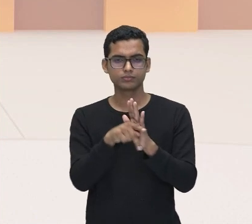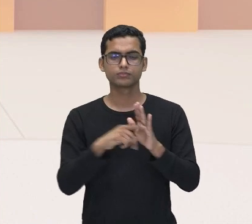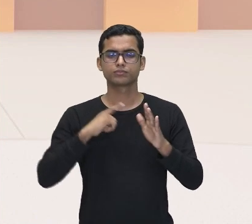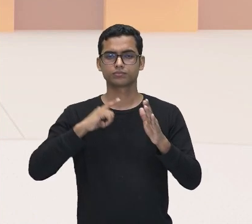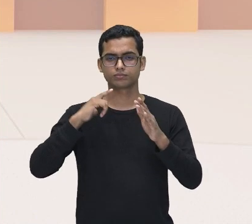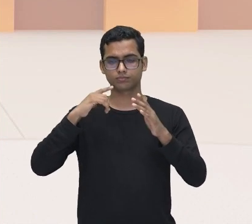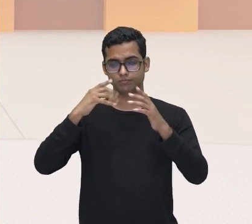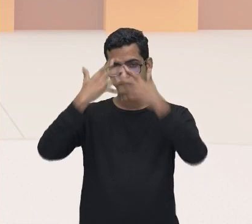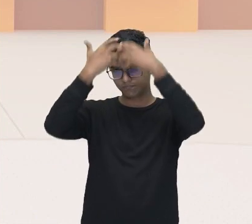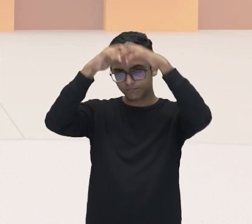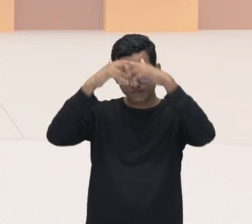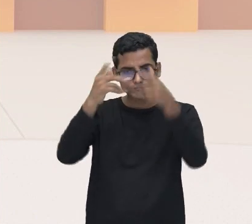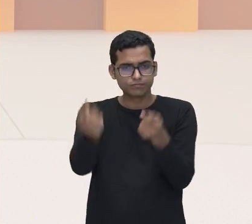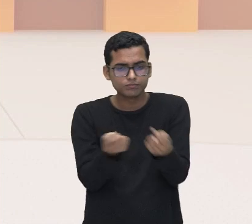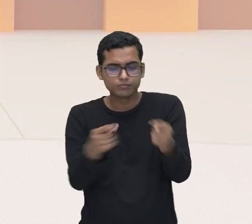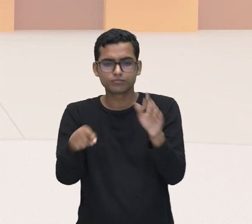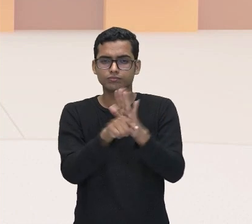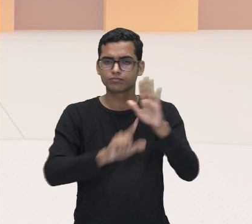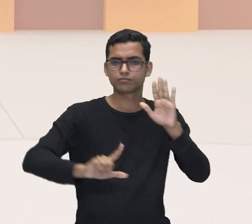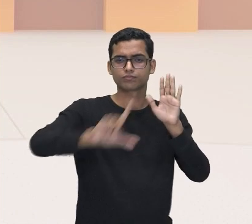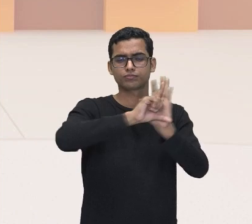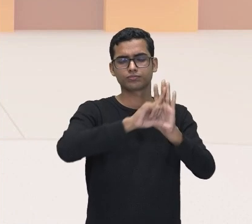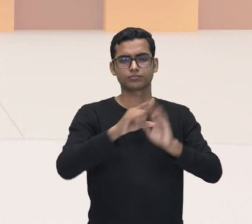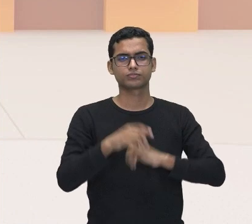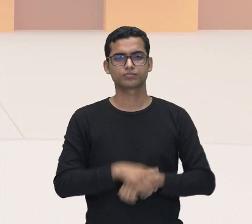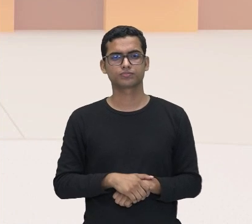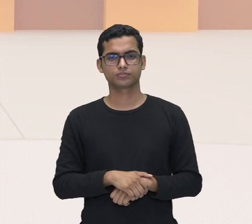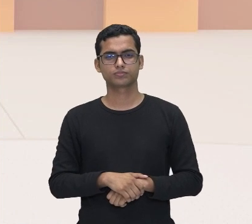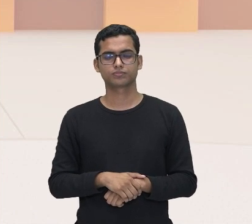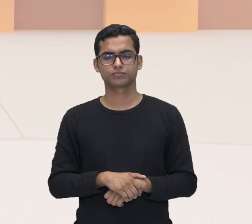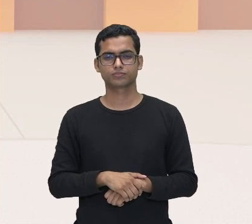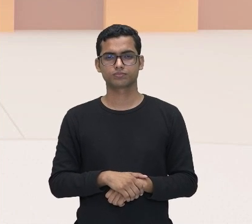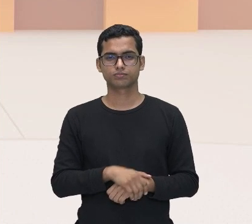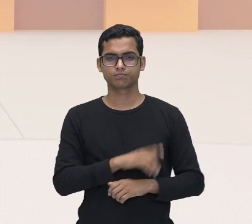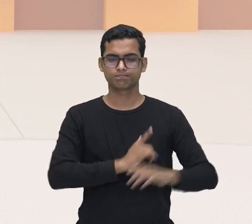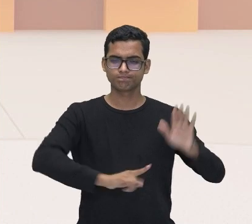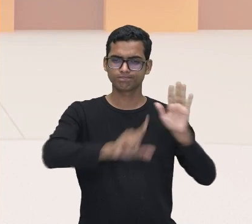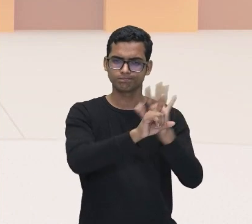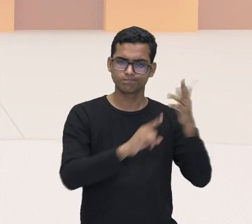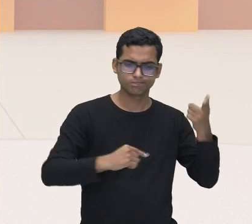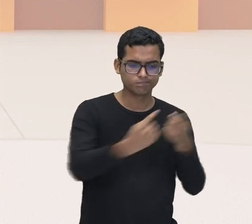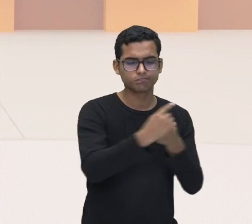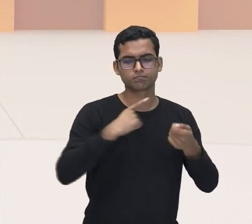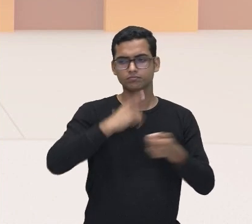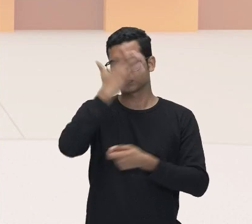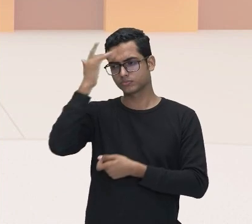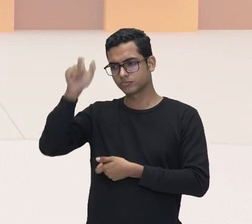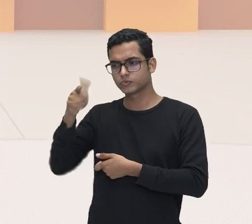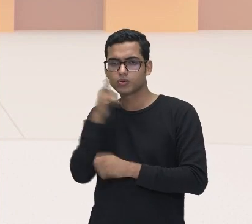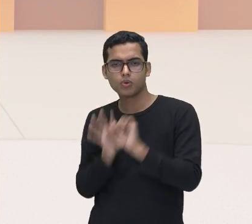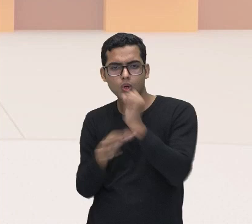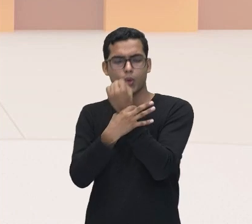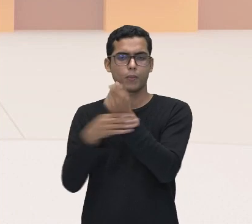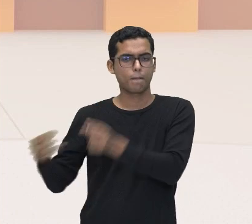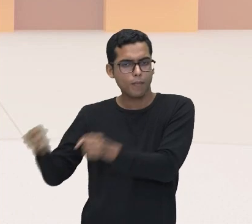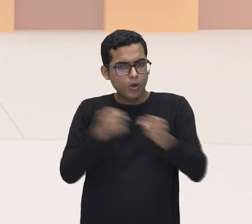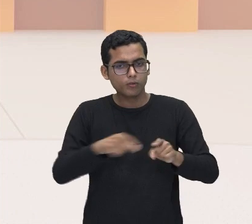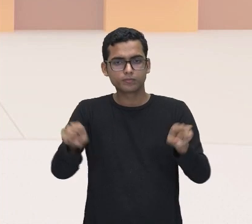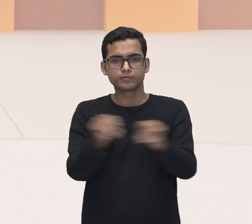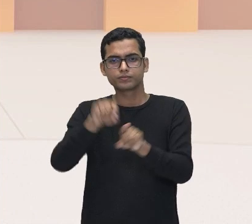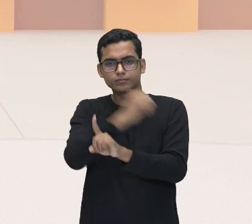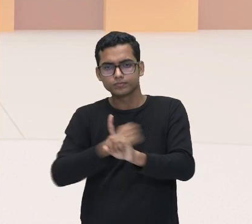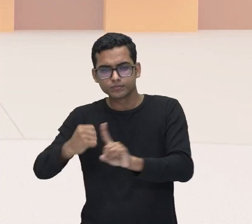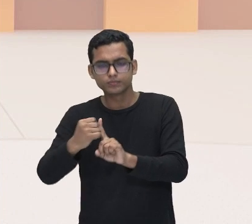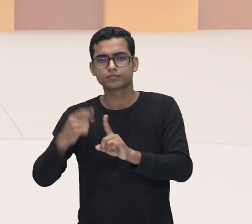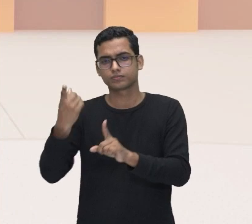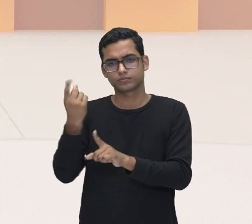racional legal. Legitimidade dessa dominação, as leis, né, que dão legitimidade à pessoa. Exemplos, a